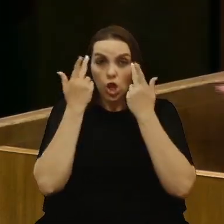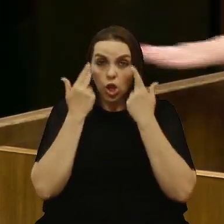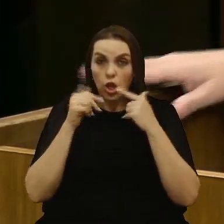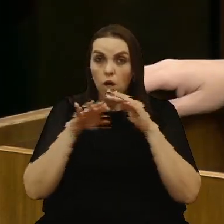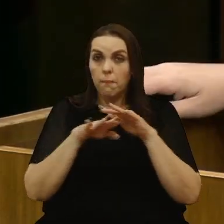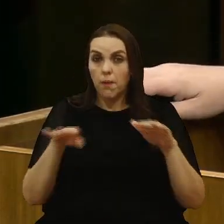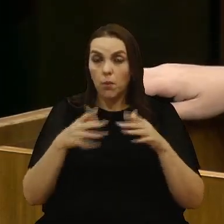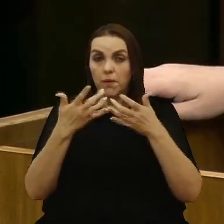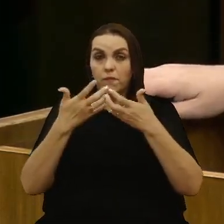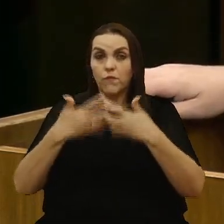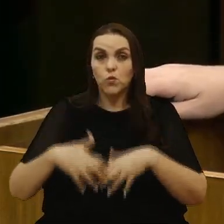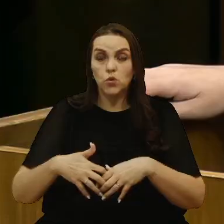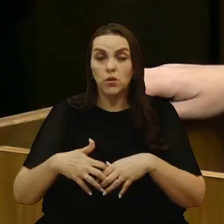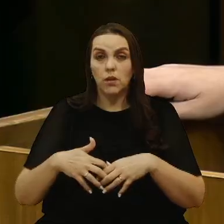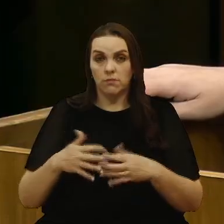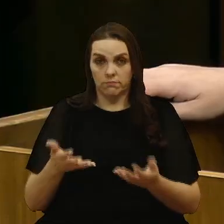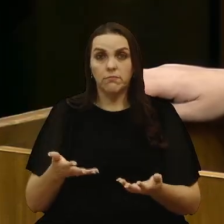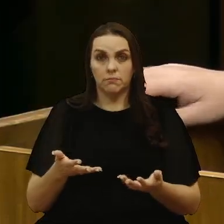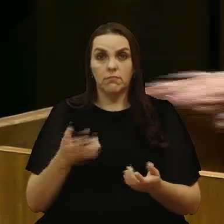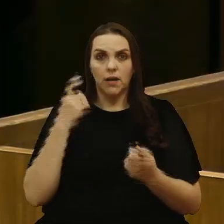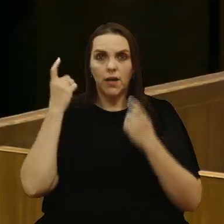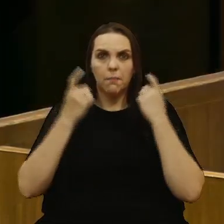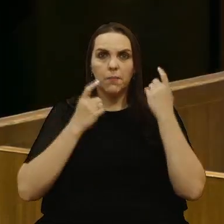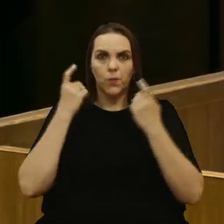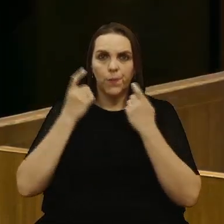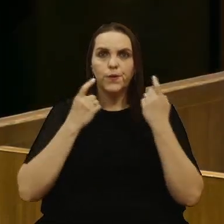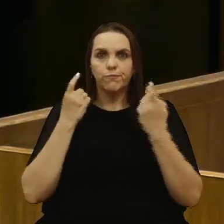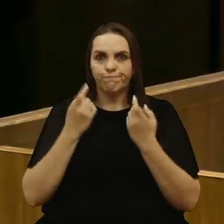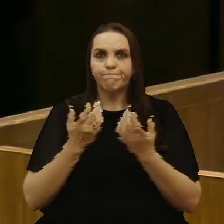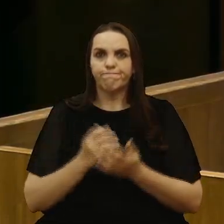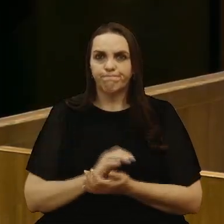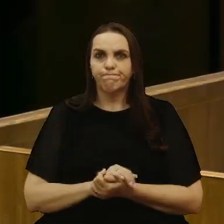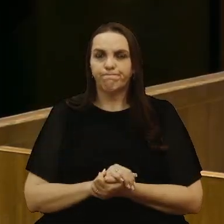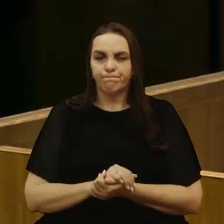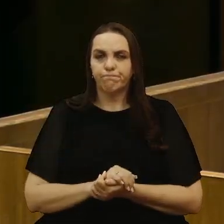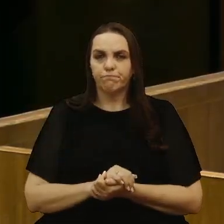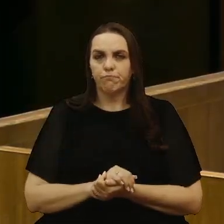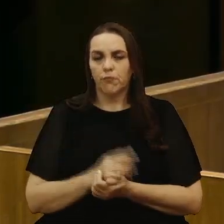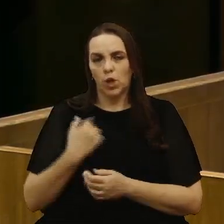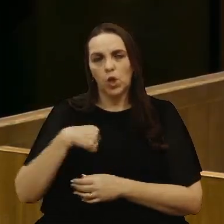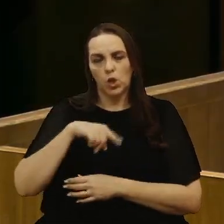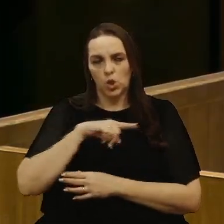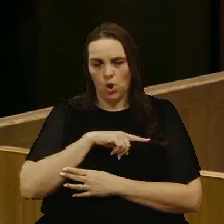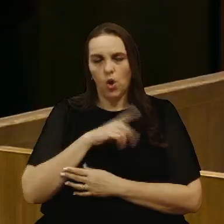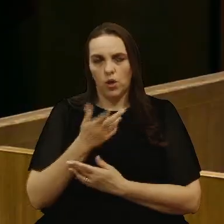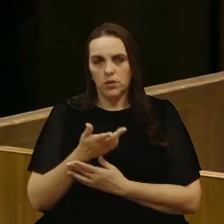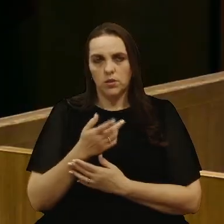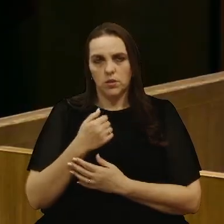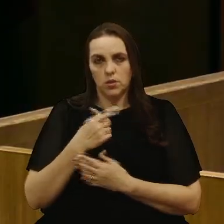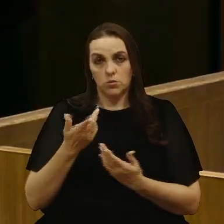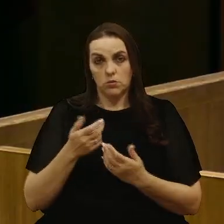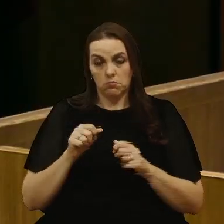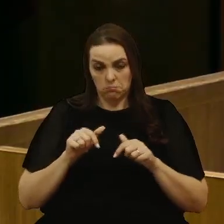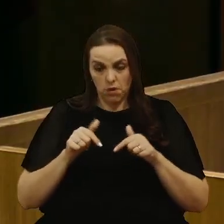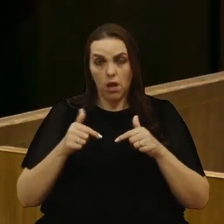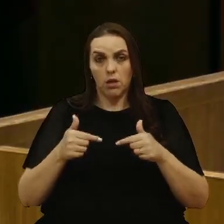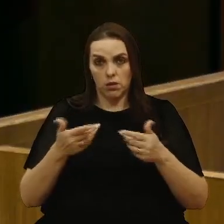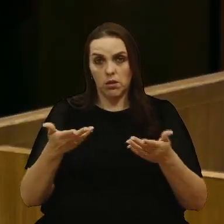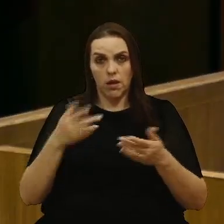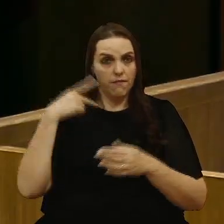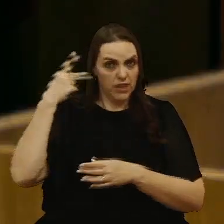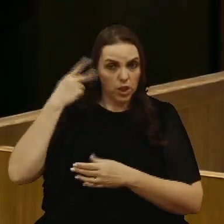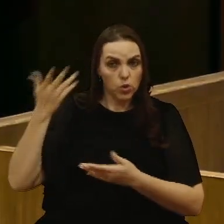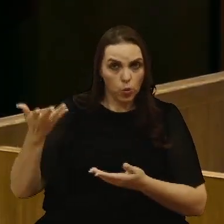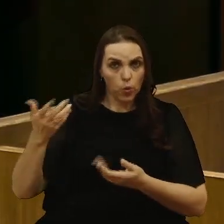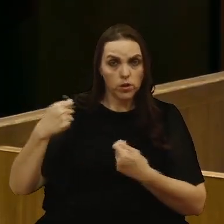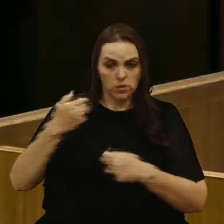tudo funcionar, é muito preocupante. E nós, como agentes políticos, públicos, né, precisamos sim